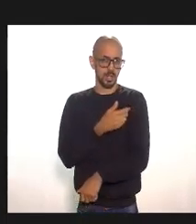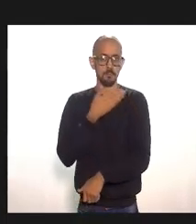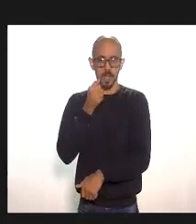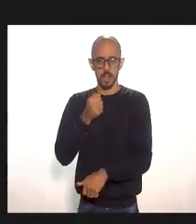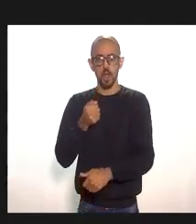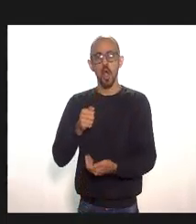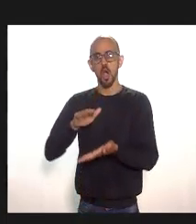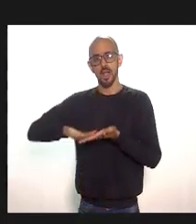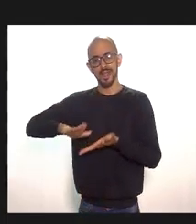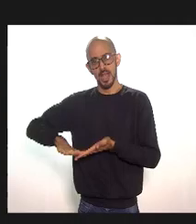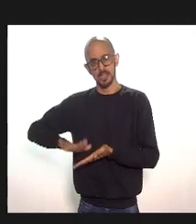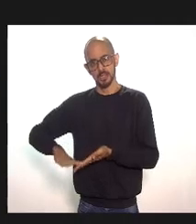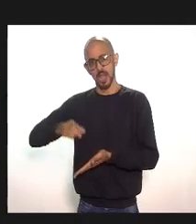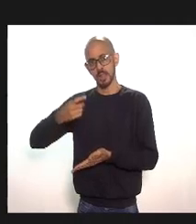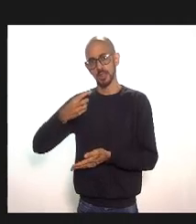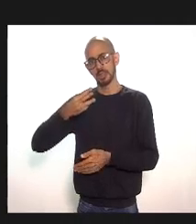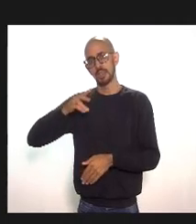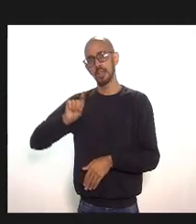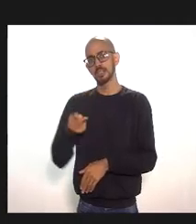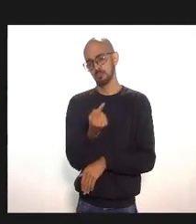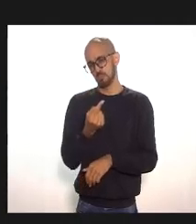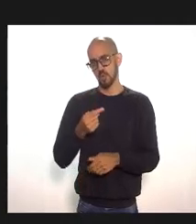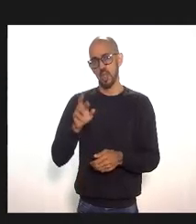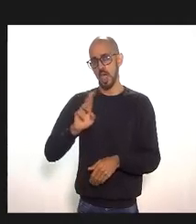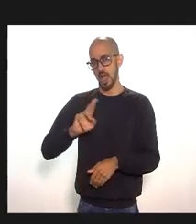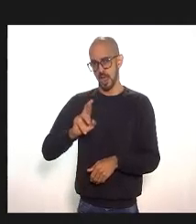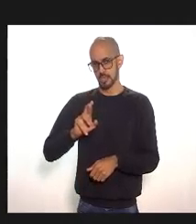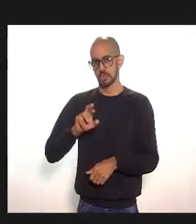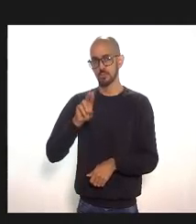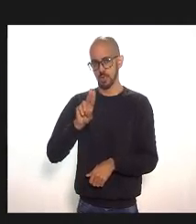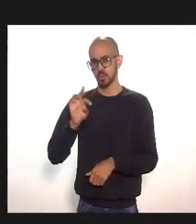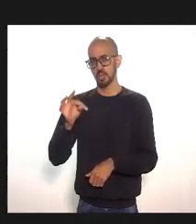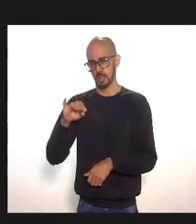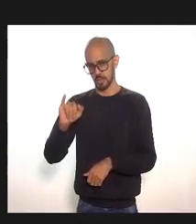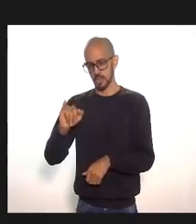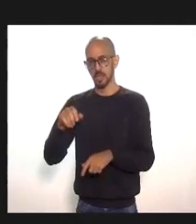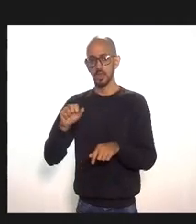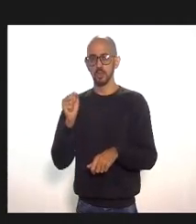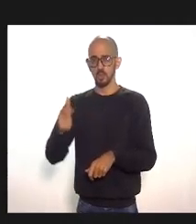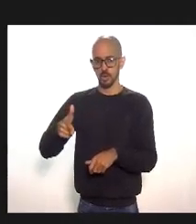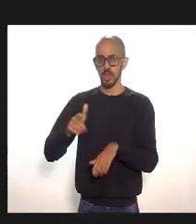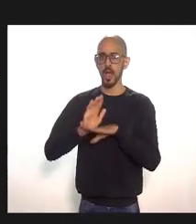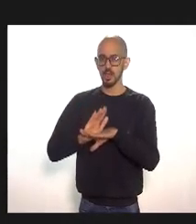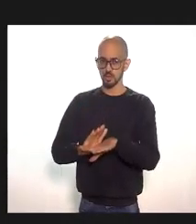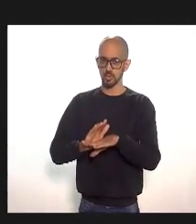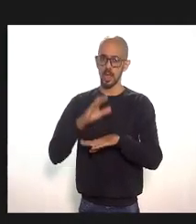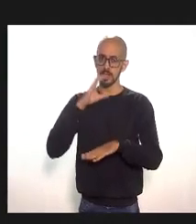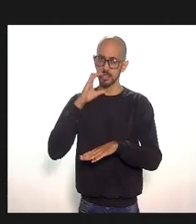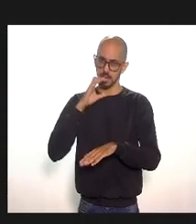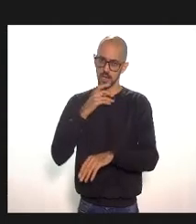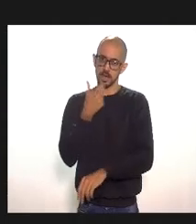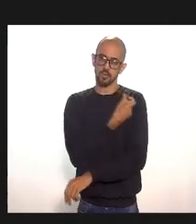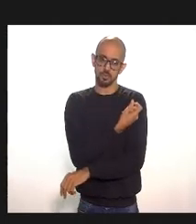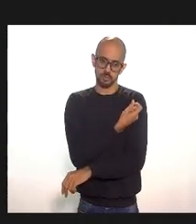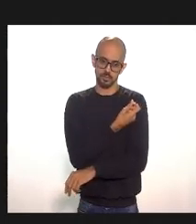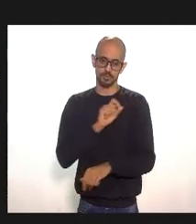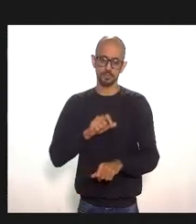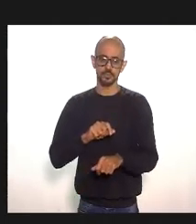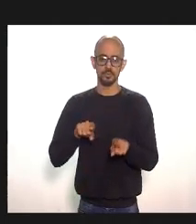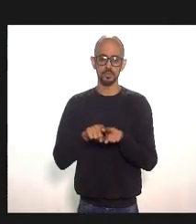por dia com leito de UTI do que acelerar a vacinação da população. O governo federal, o governo